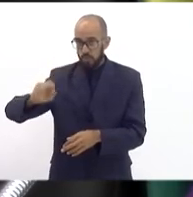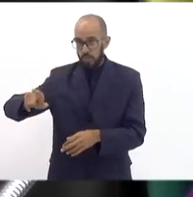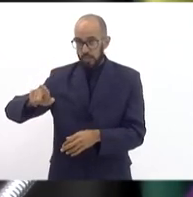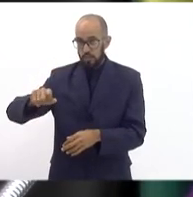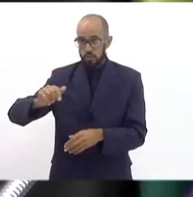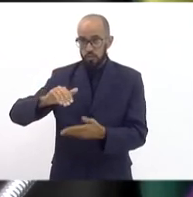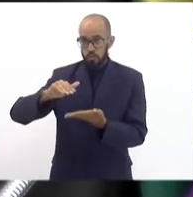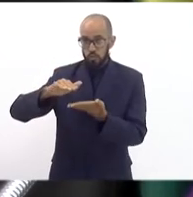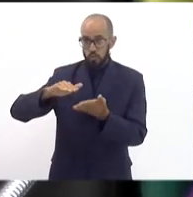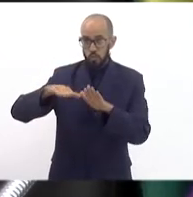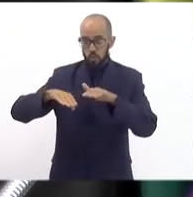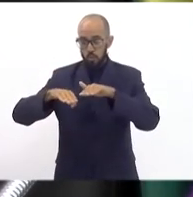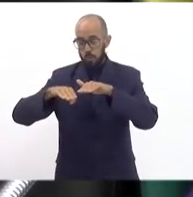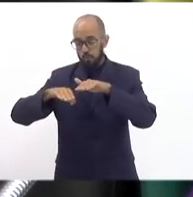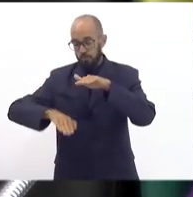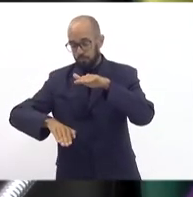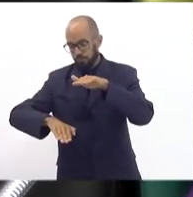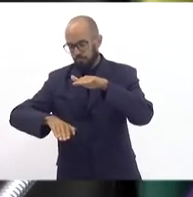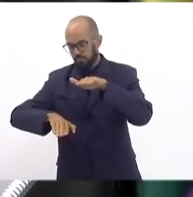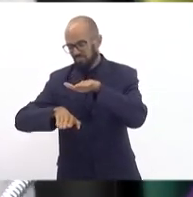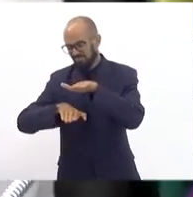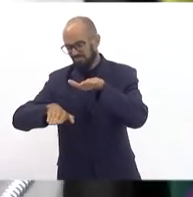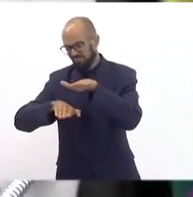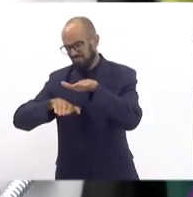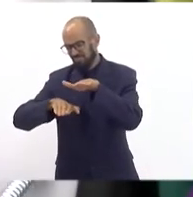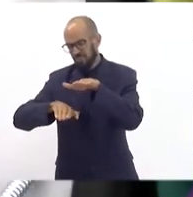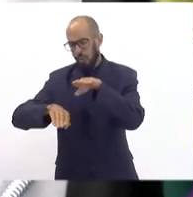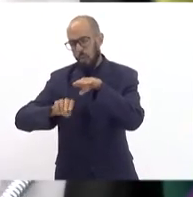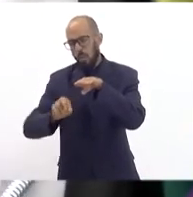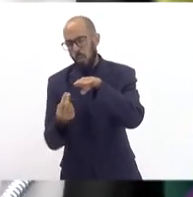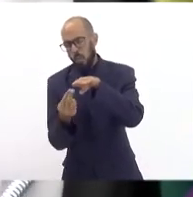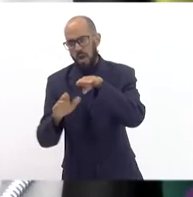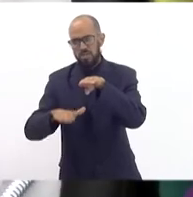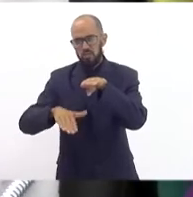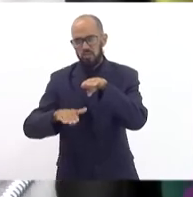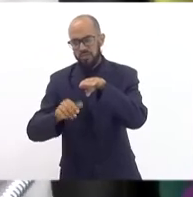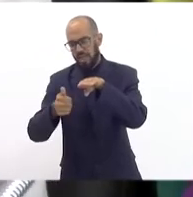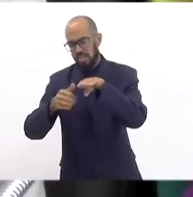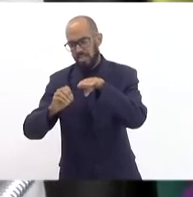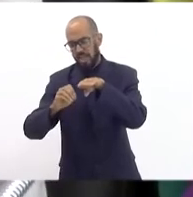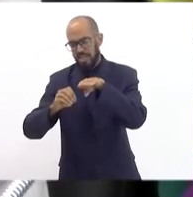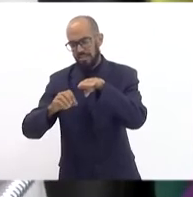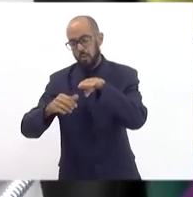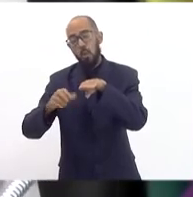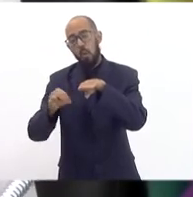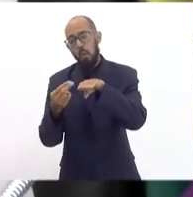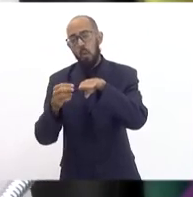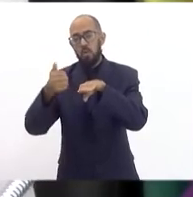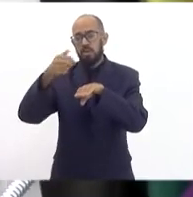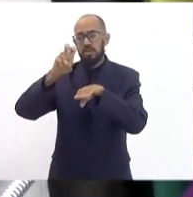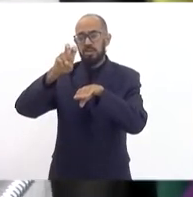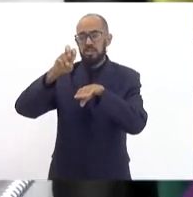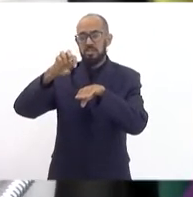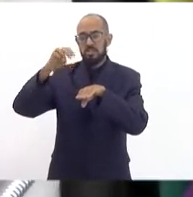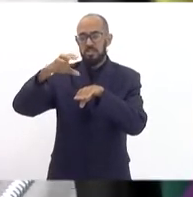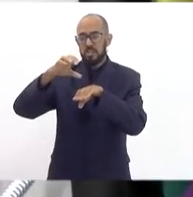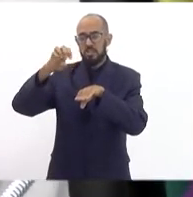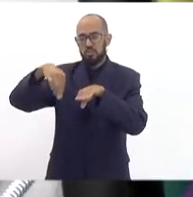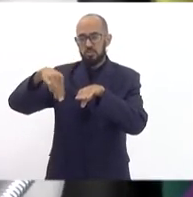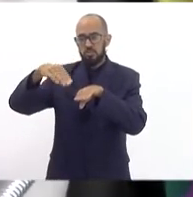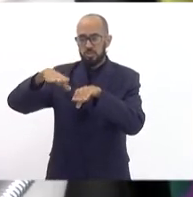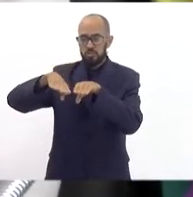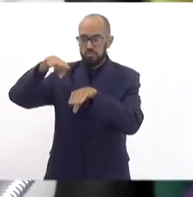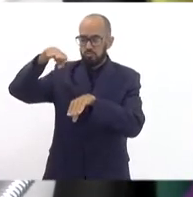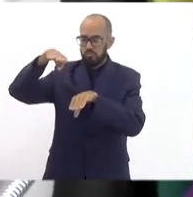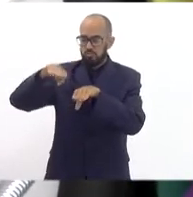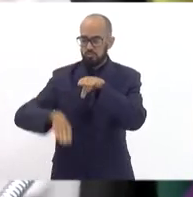ao nível do piso da plataforma. Ou então, por exemplo, 15 centímetros a diferença